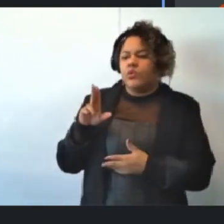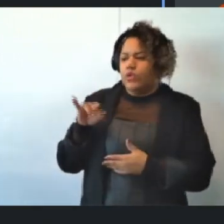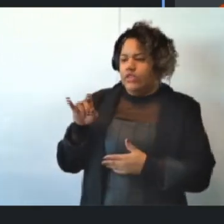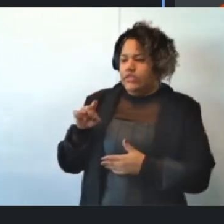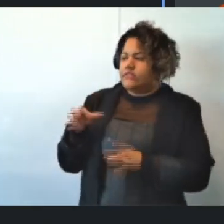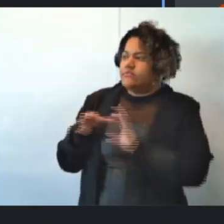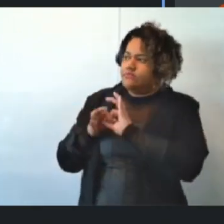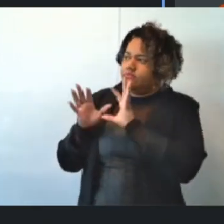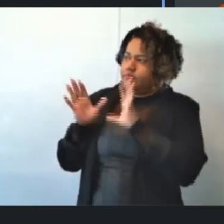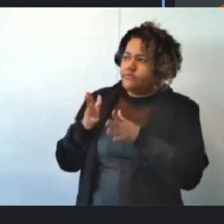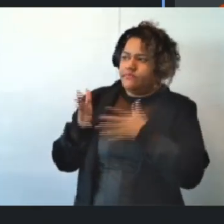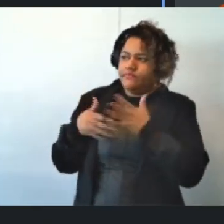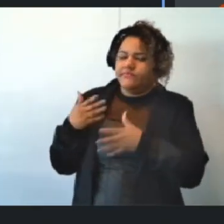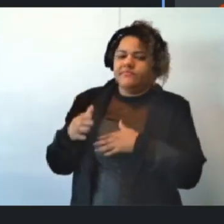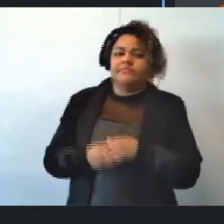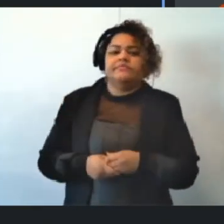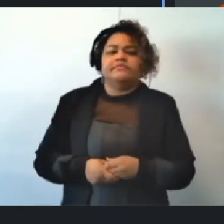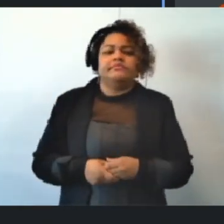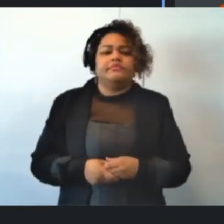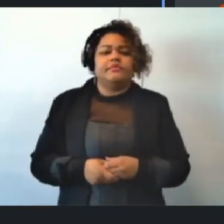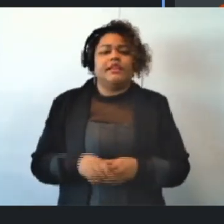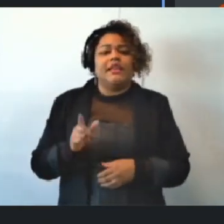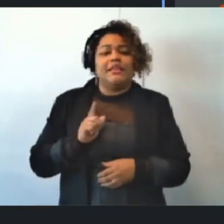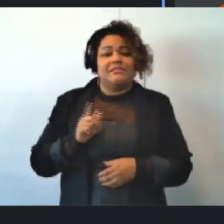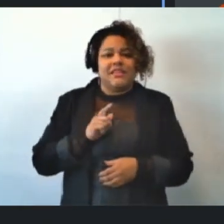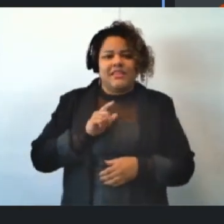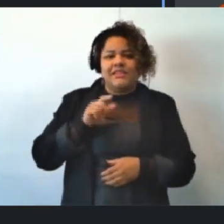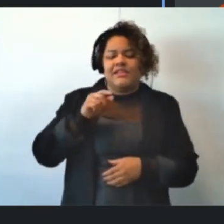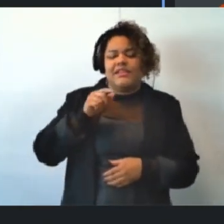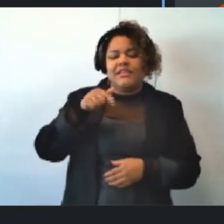Não, existe um QRT, que é um documento formal,